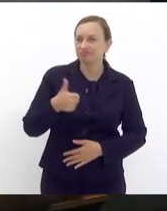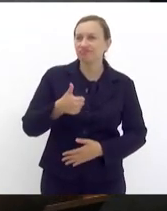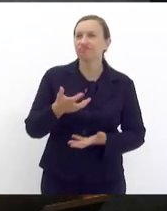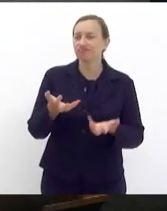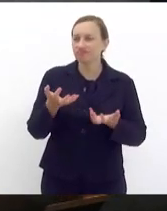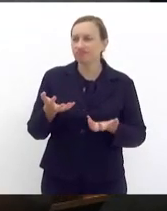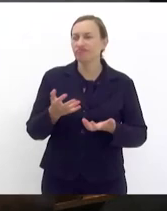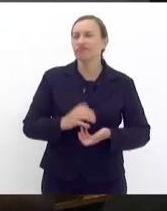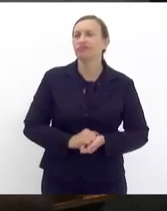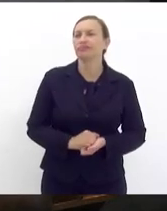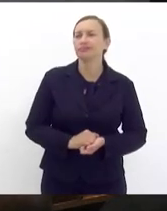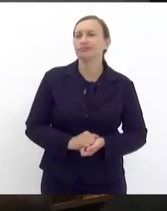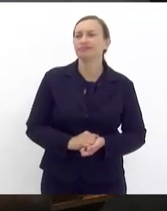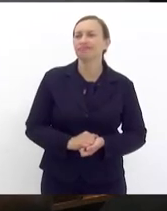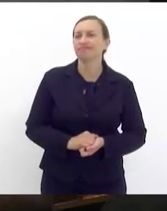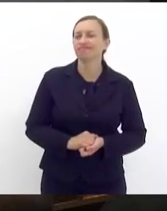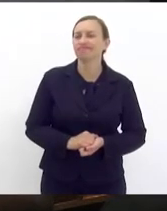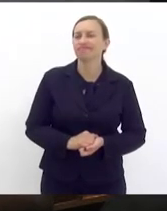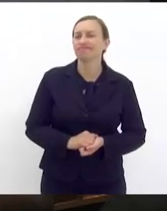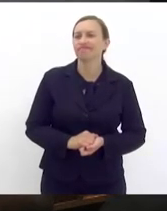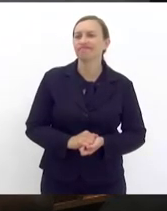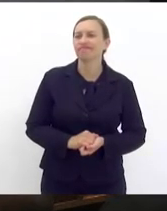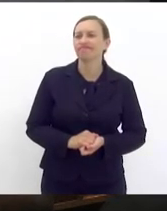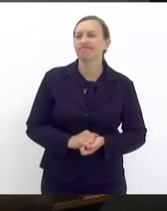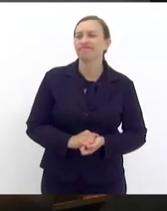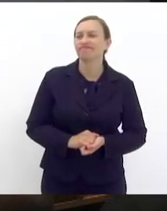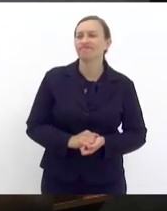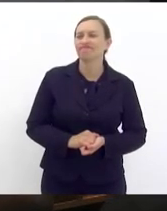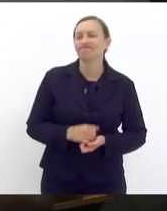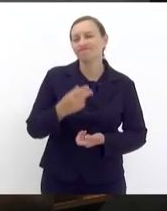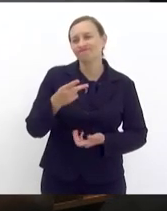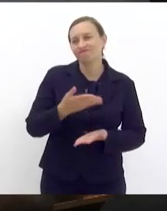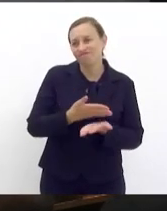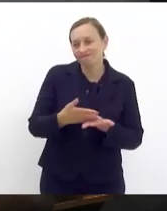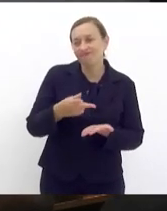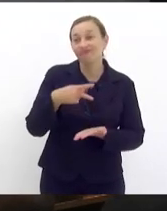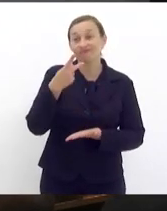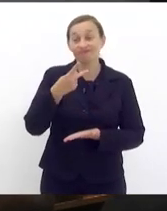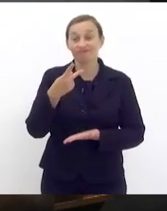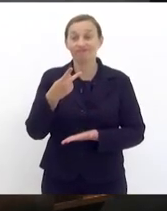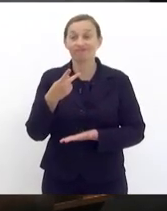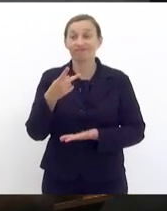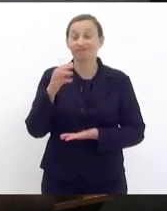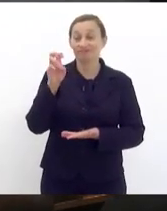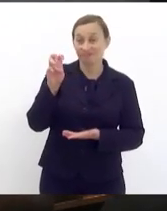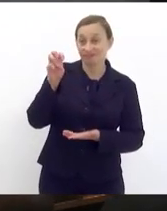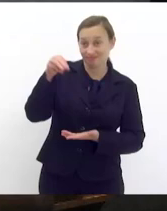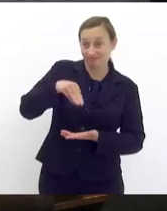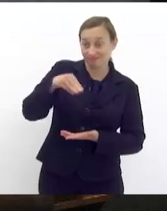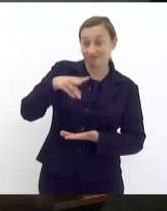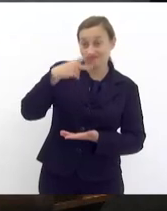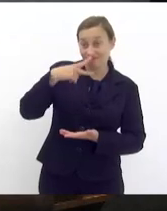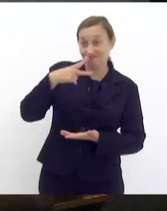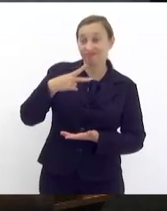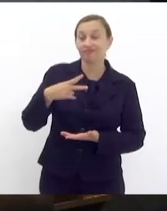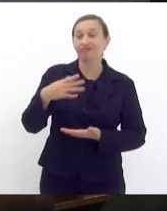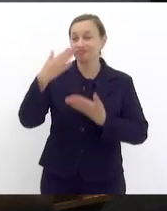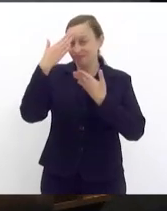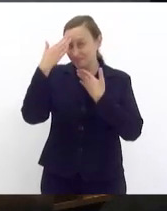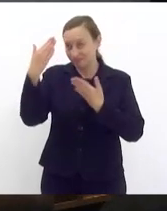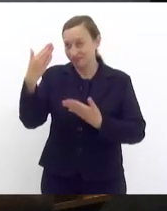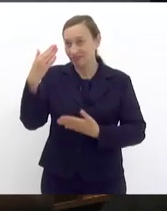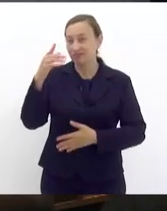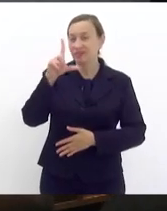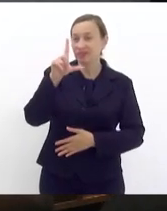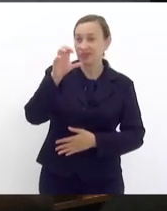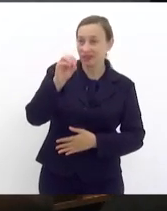começar o meu uso da minha palavra. Vai ser difícil falar 5 minutos, mas eu vou tentar. Mas eu queria primeiro agradecer ao Léo Vieira,